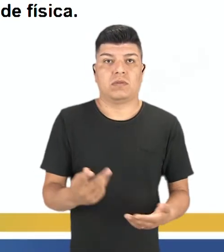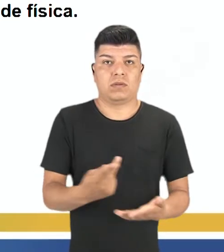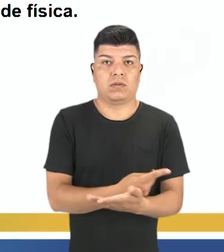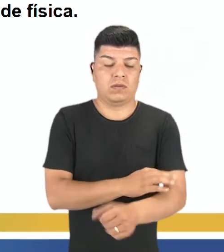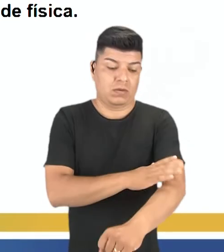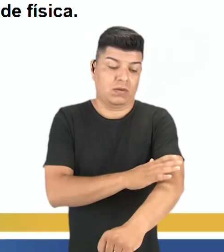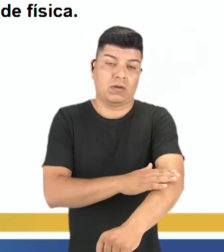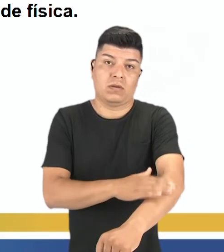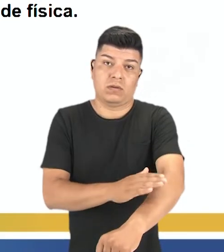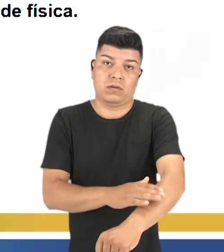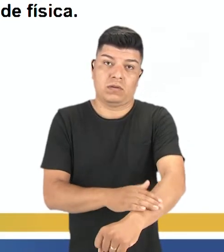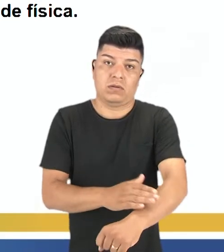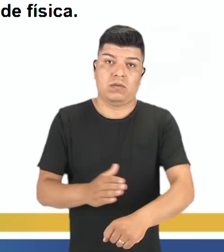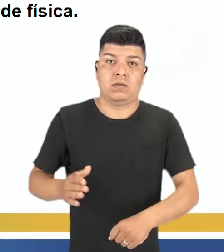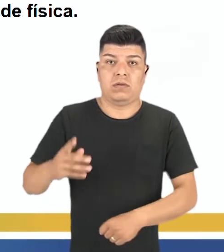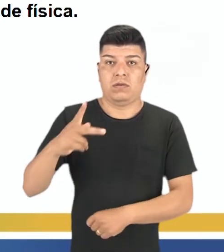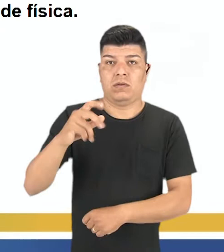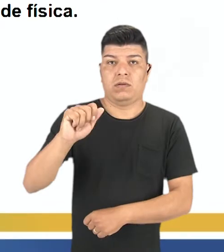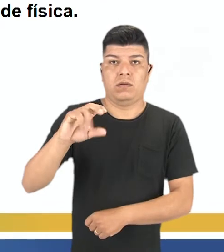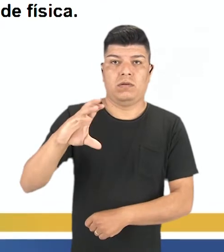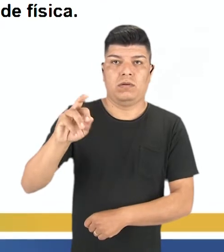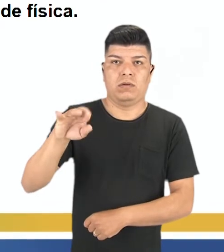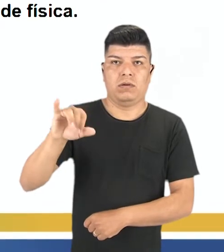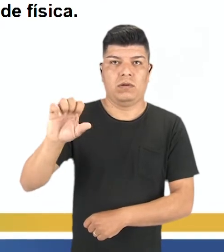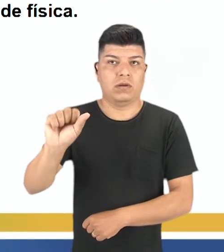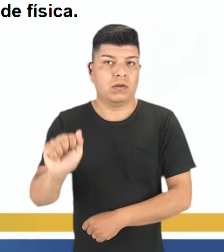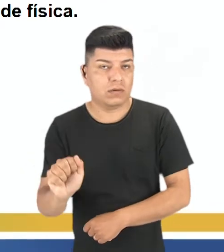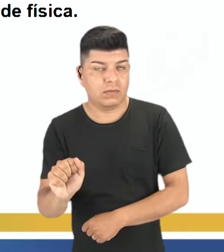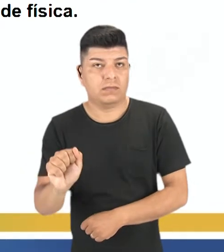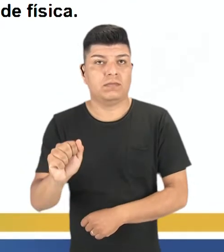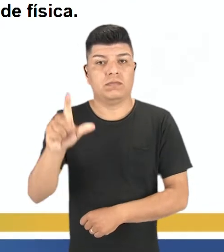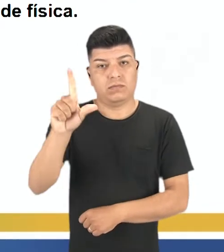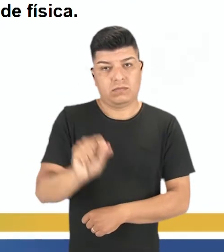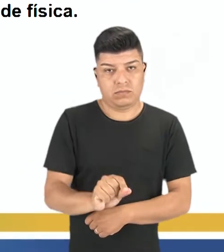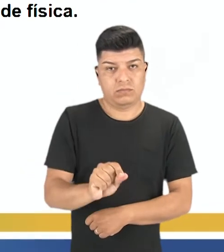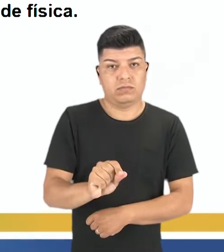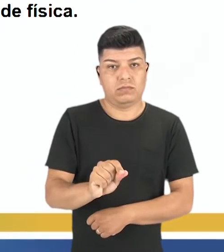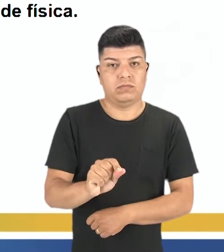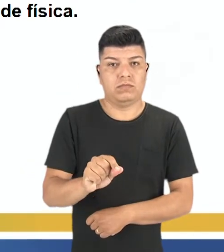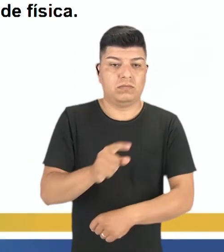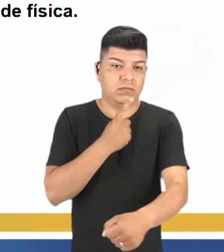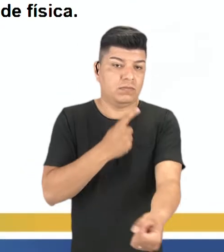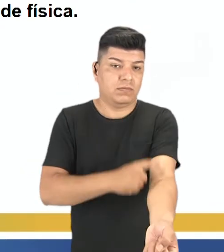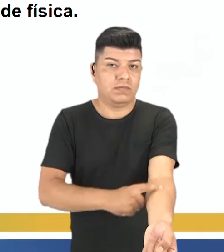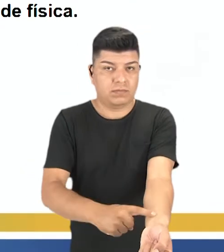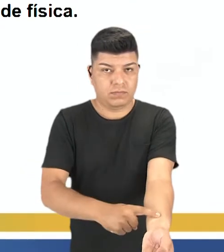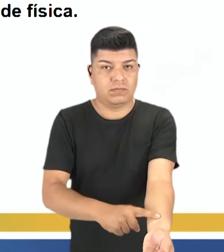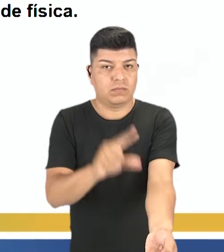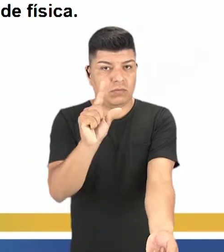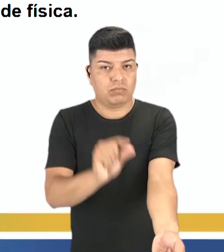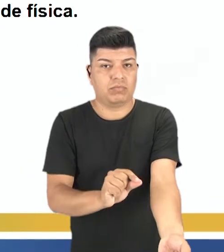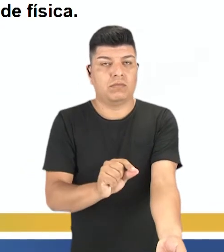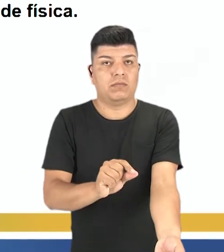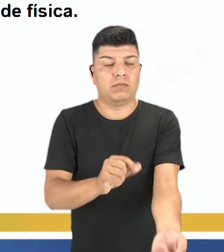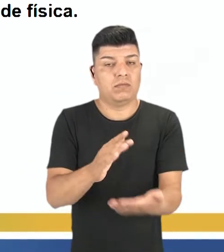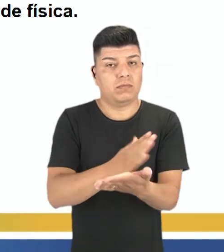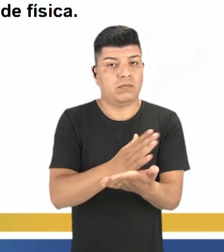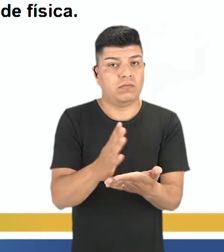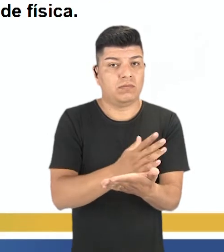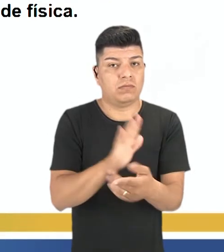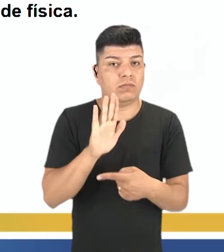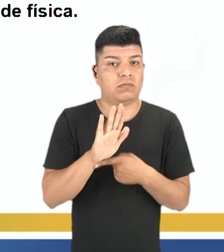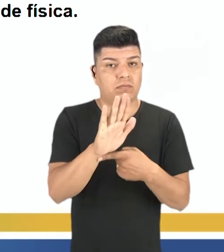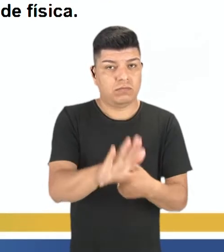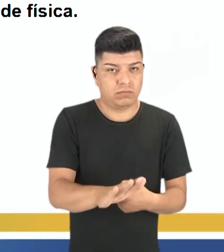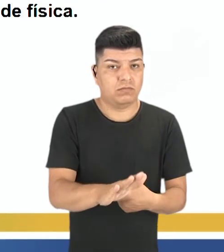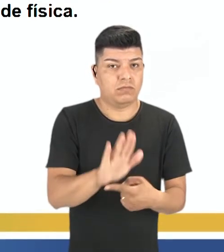tecidos, obrigando o pâncreas a produzir mais insulina e elevando o nível de sangue, o nível no seu sangue. Alguns fatores